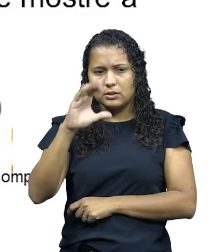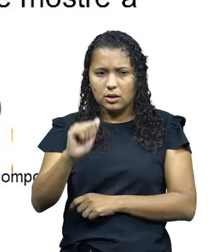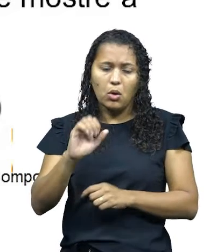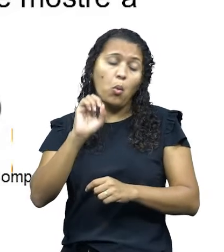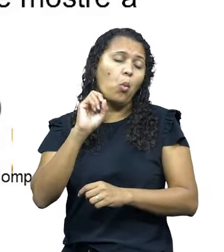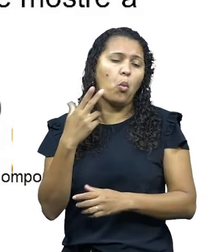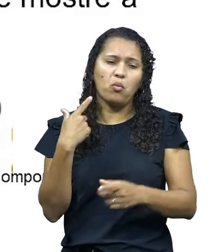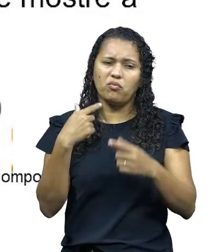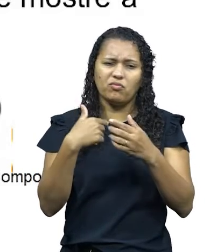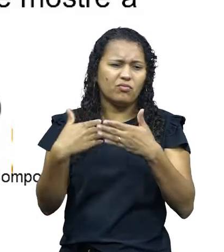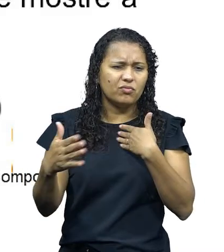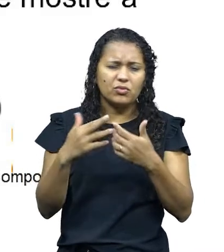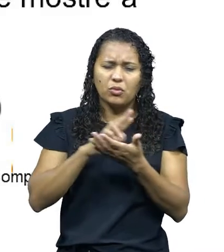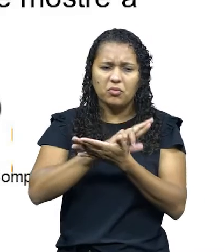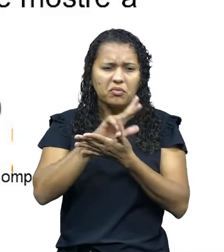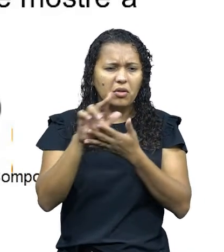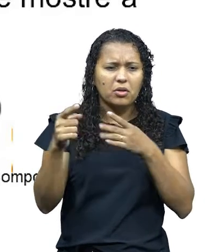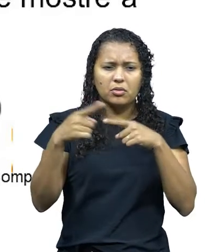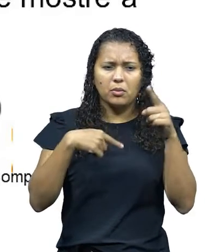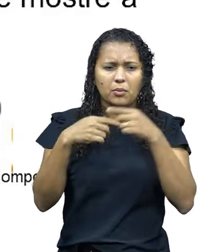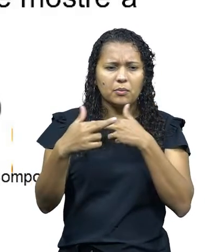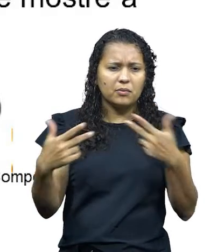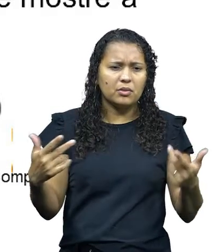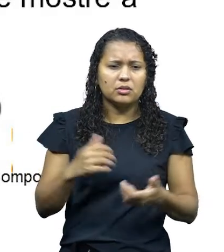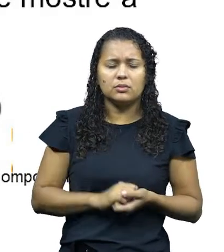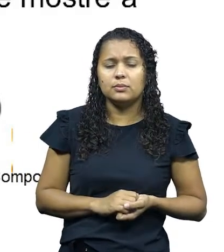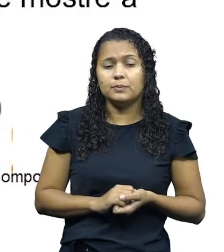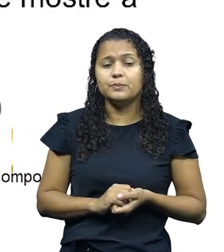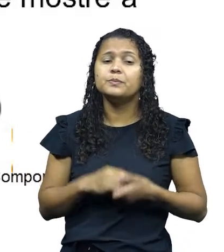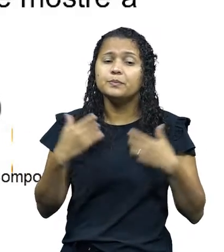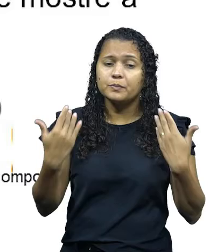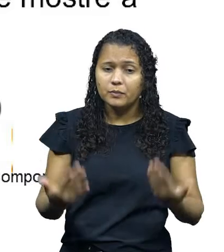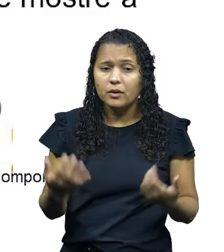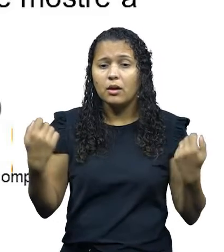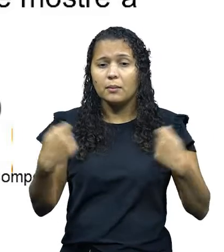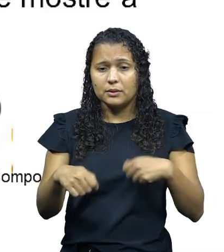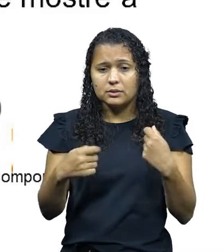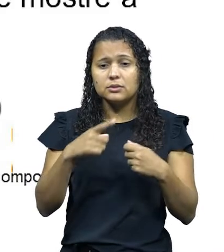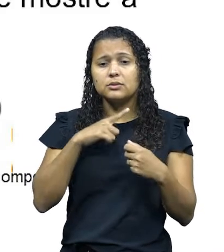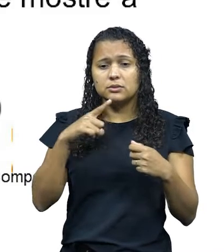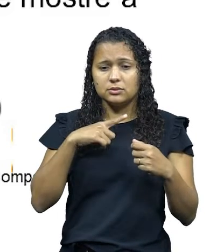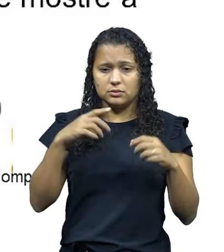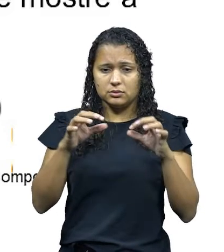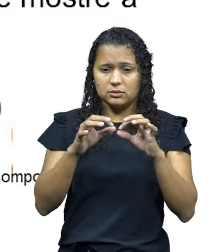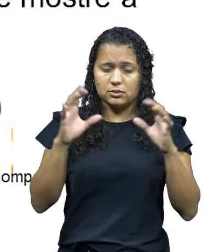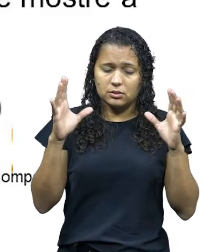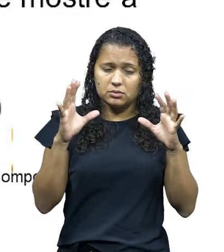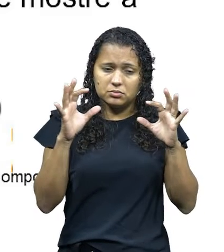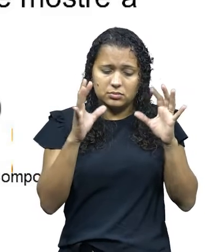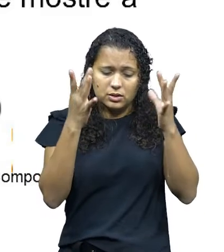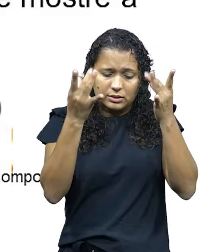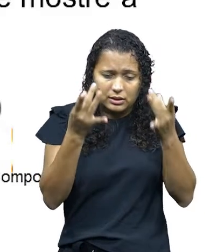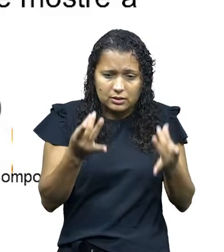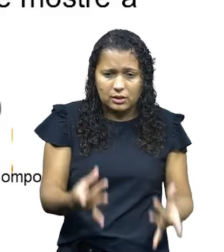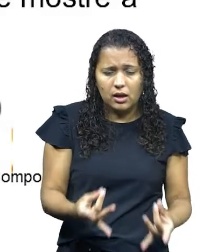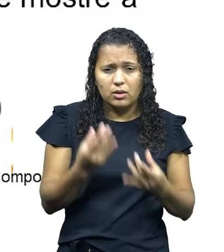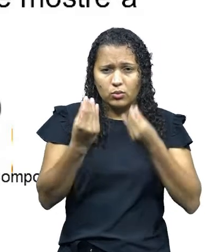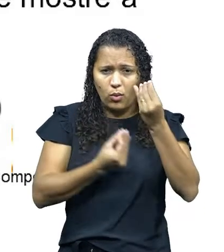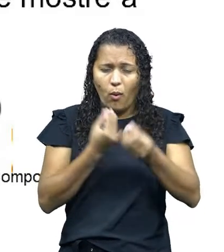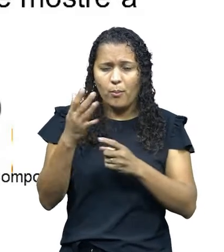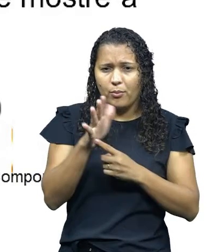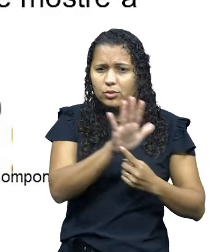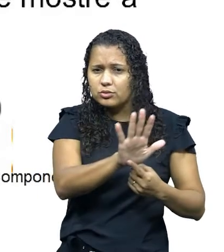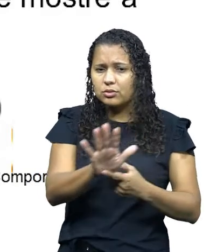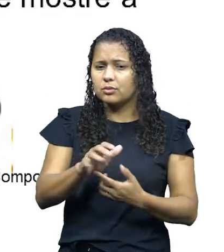peças. O modelo, geralmente, ele é representado em posição, que mostra a maior parte de seus elementos. Então, como a gente pode